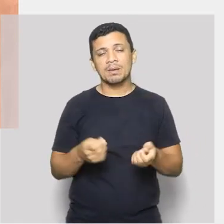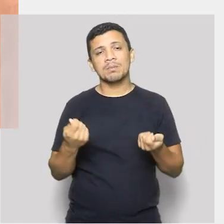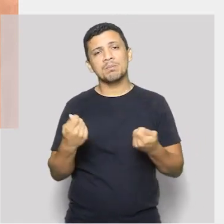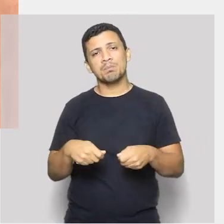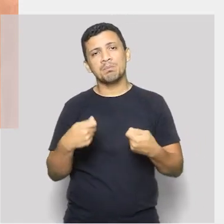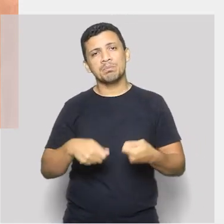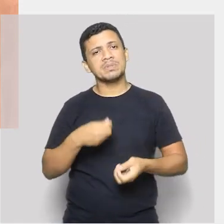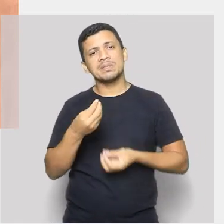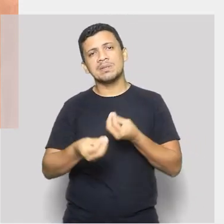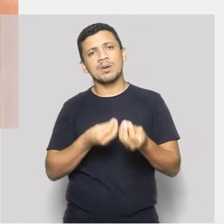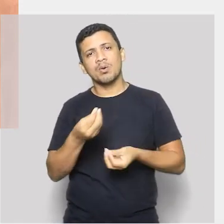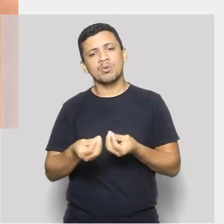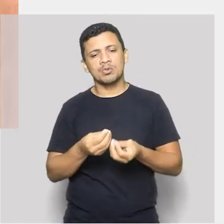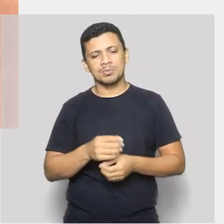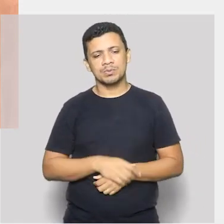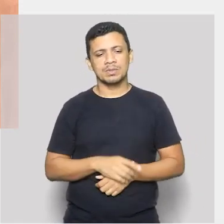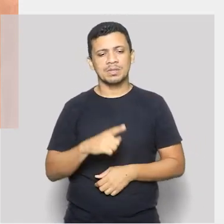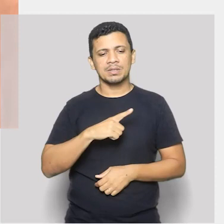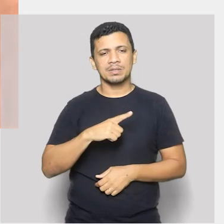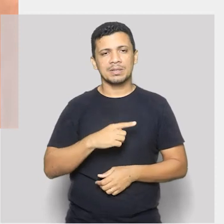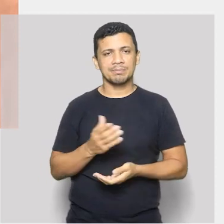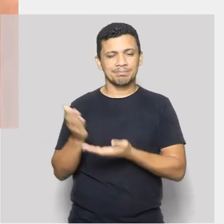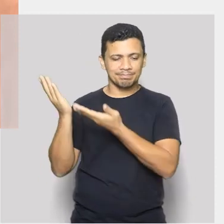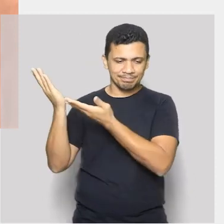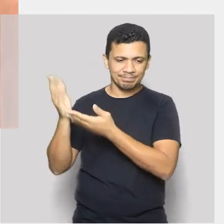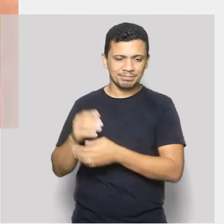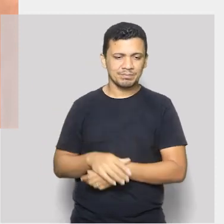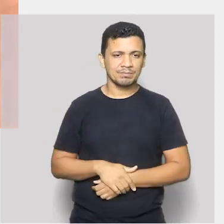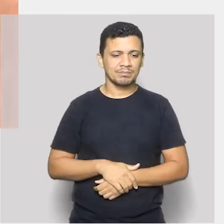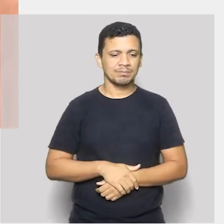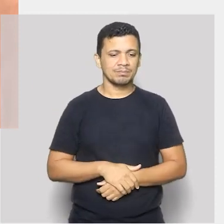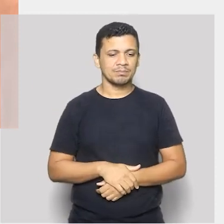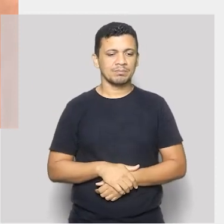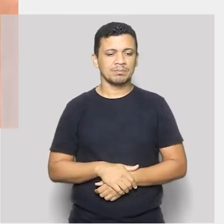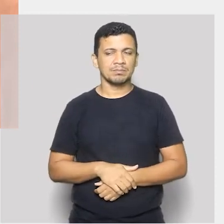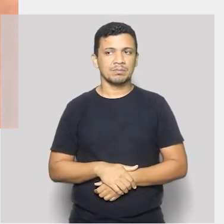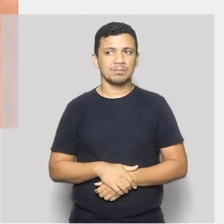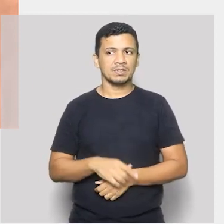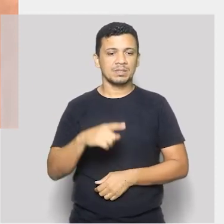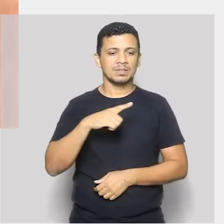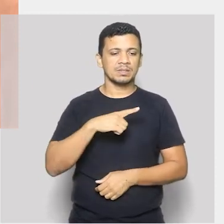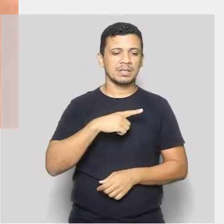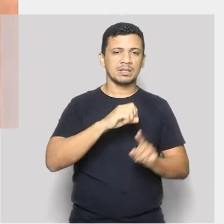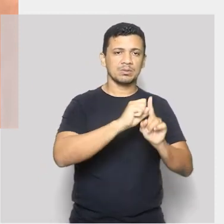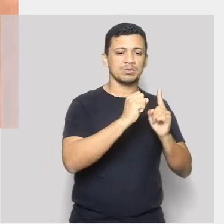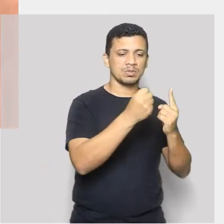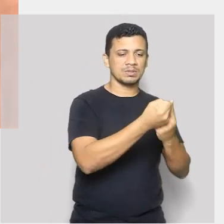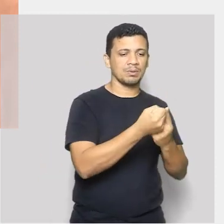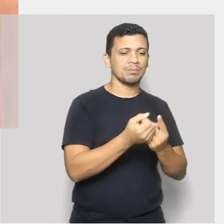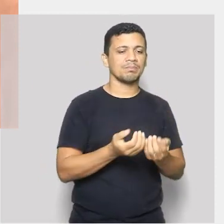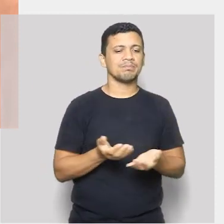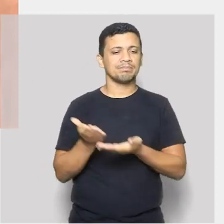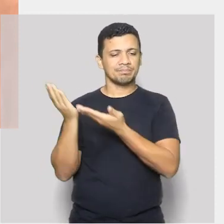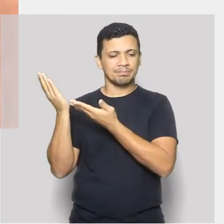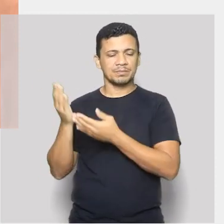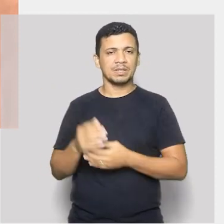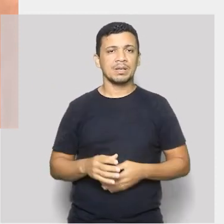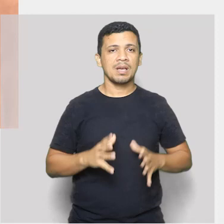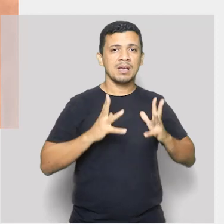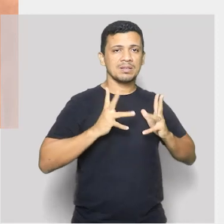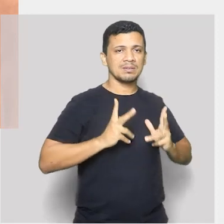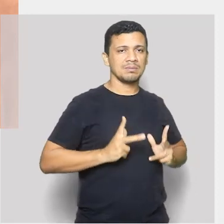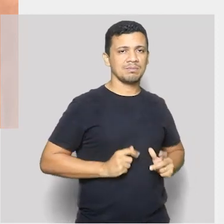precisa funcionar e ela é dividida da seguinte forma. A gente tem uma infraestrutura dentro do aspecto social, olha só,